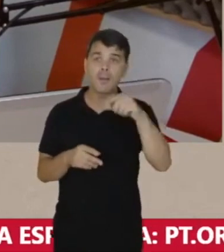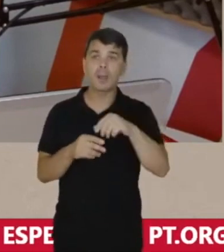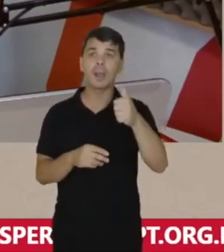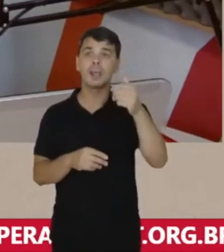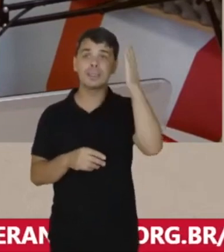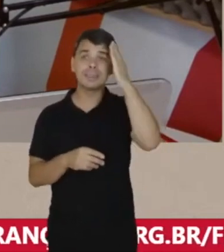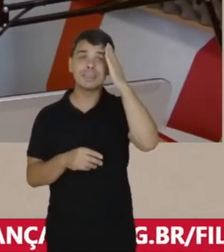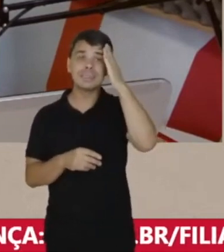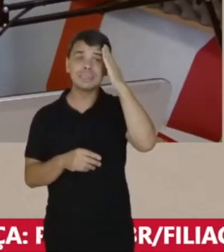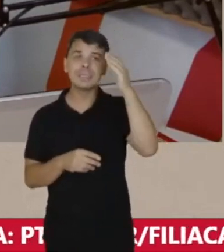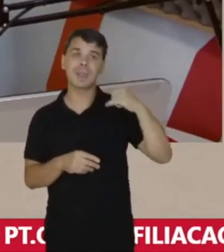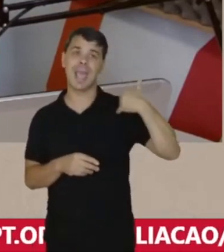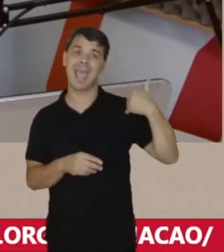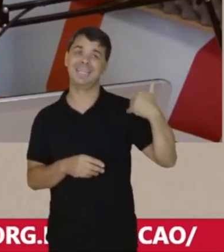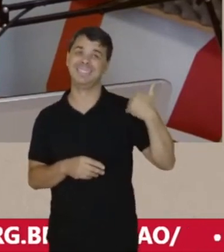é para saber a minha idade.